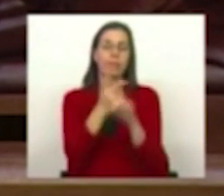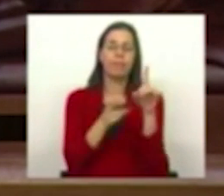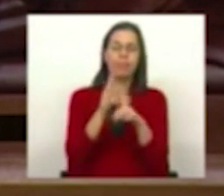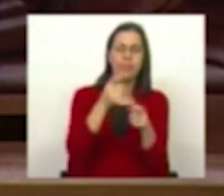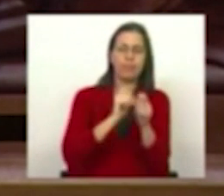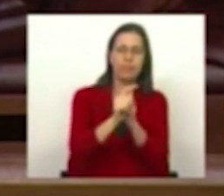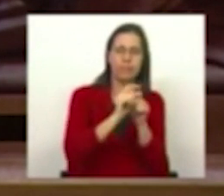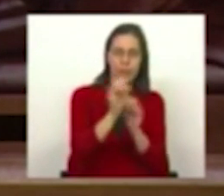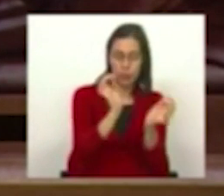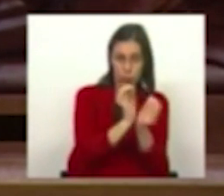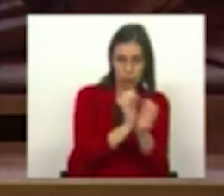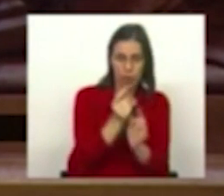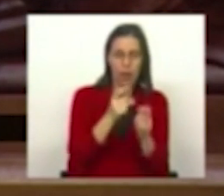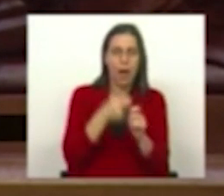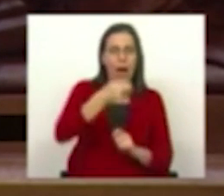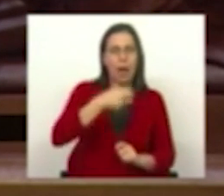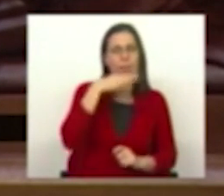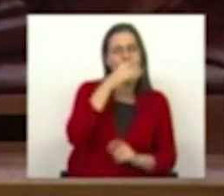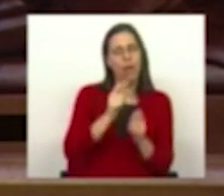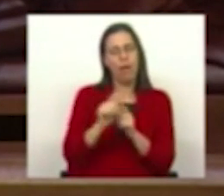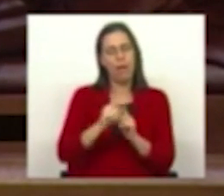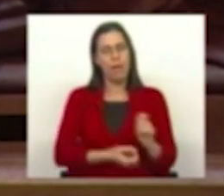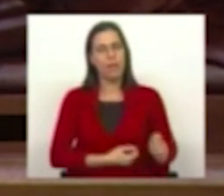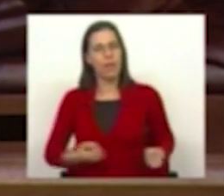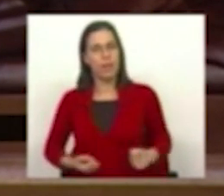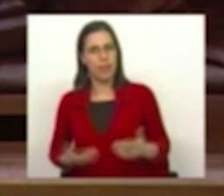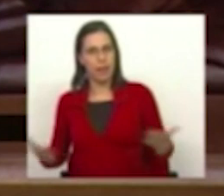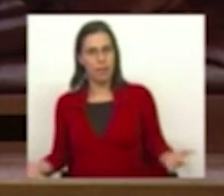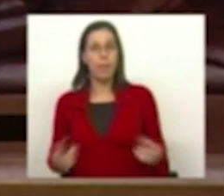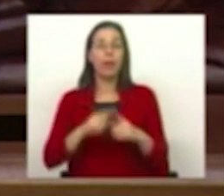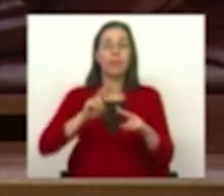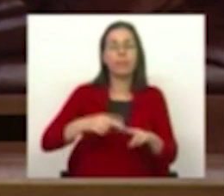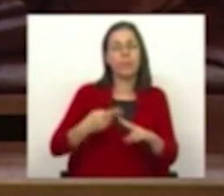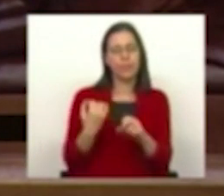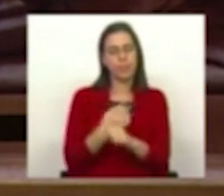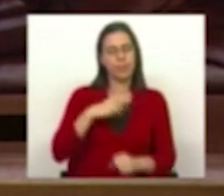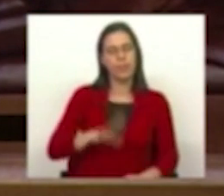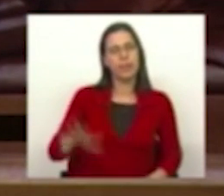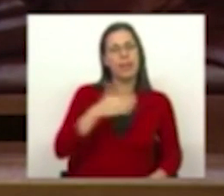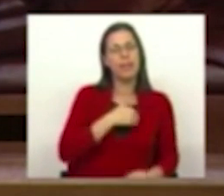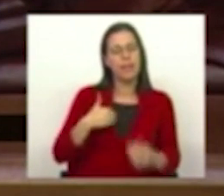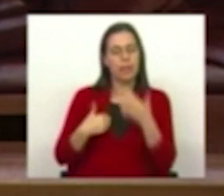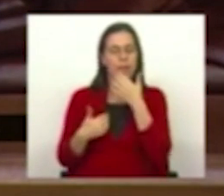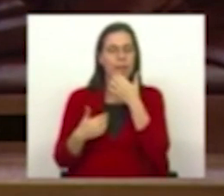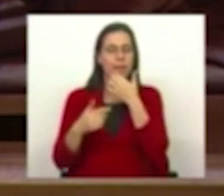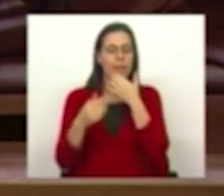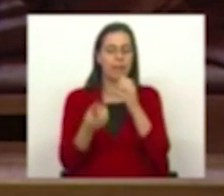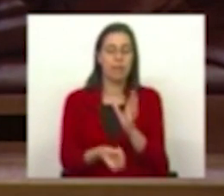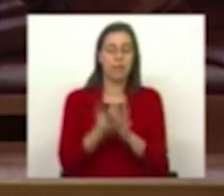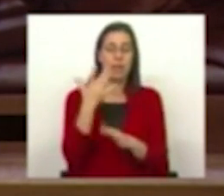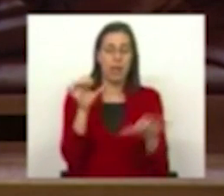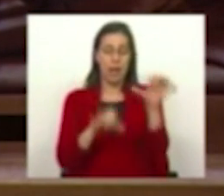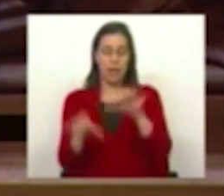das prestações sociais como o abono de família ou o subsídio de desemprego, o reforço do Serviço Nacional de Saúde ou da criação